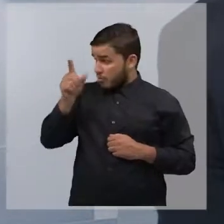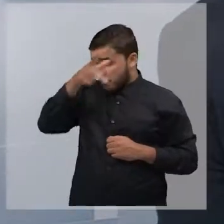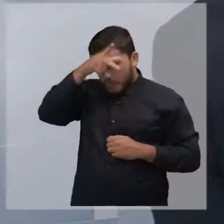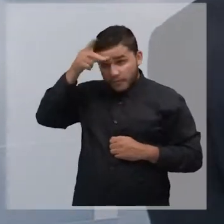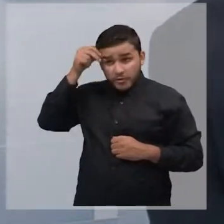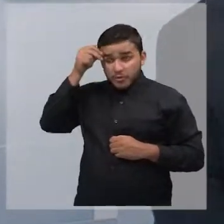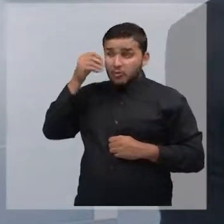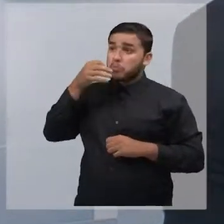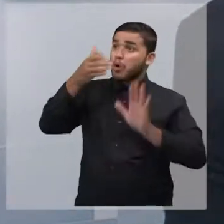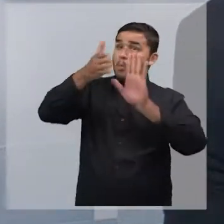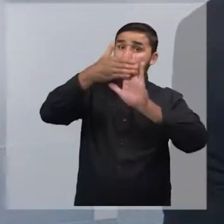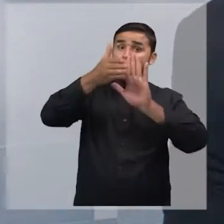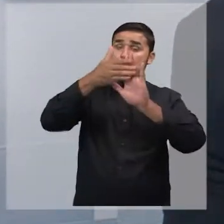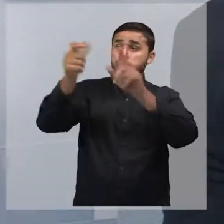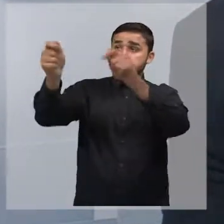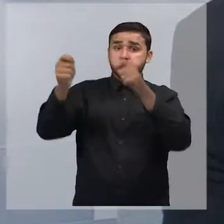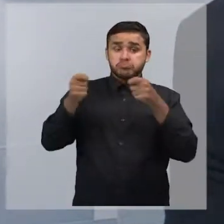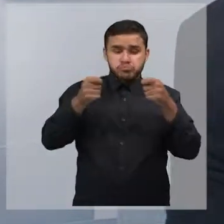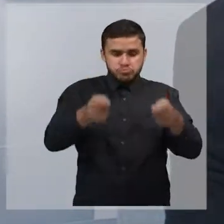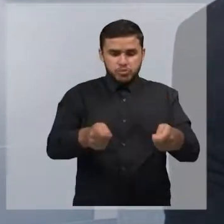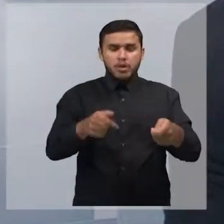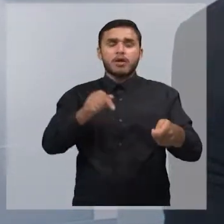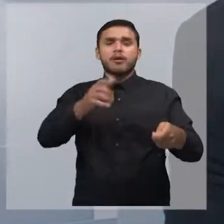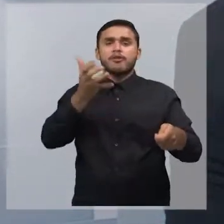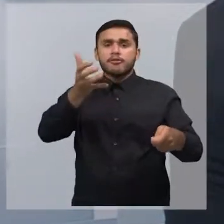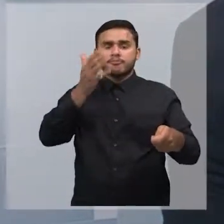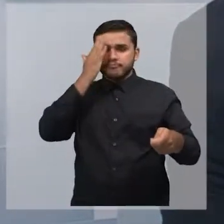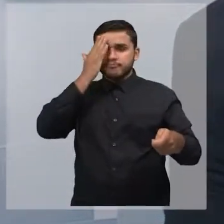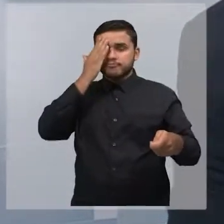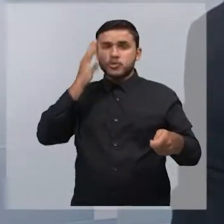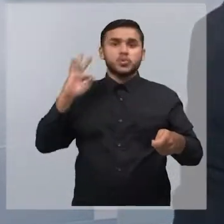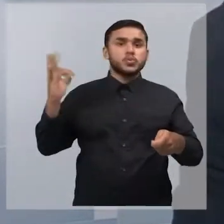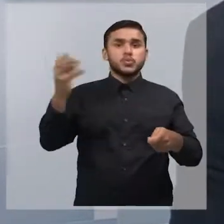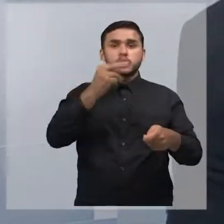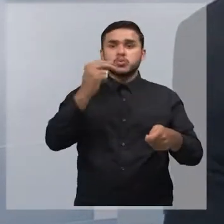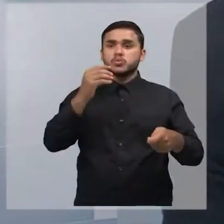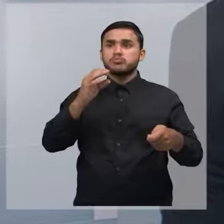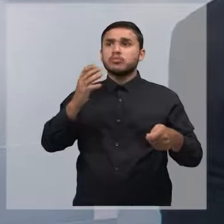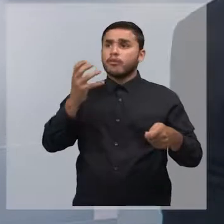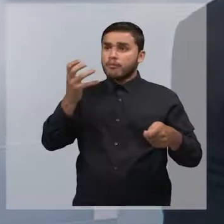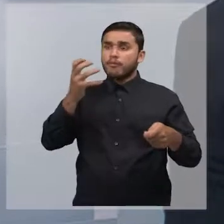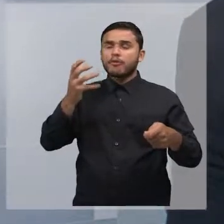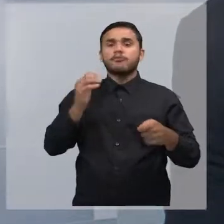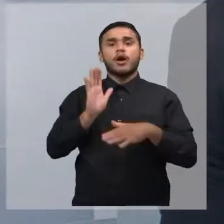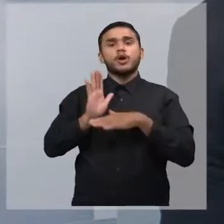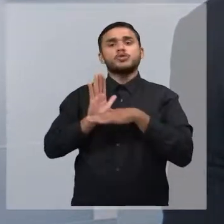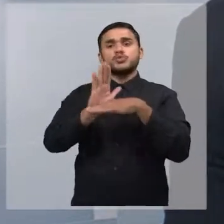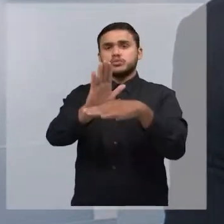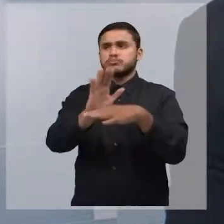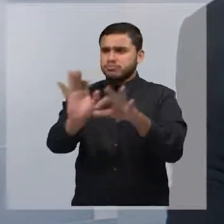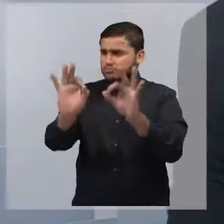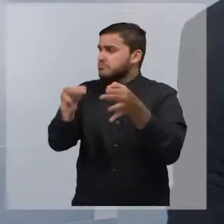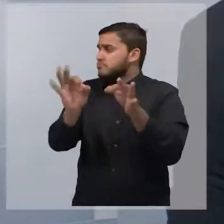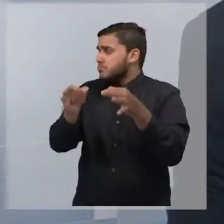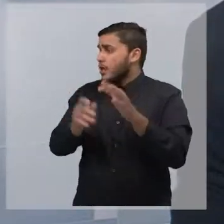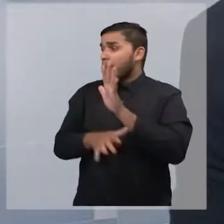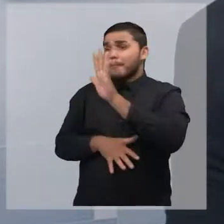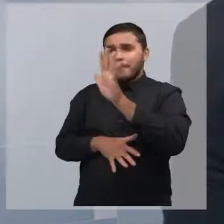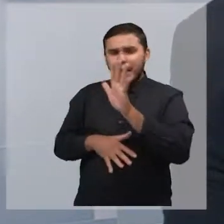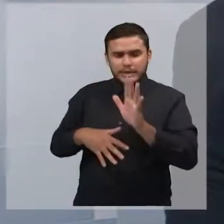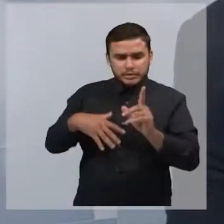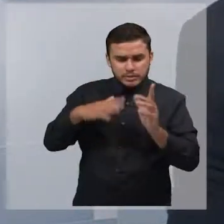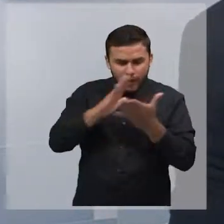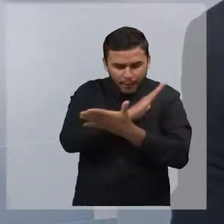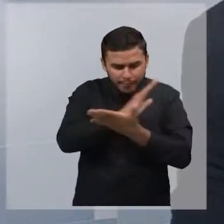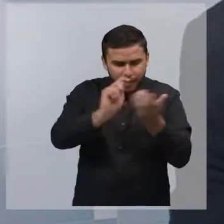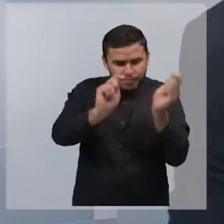governo, quando apresenta uma matéria, se move pelo desejo de acertar. Mas nada é tão